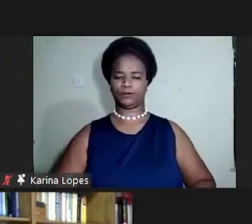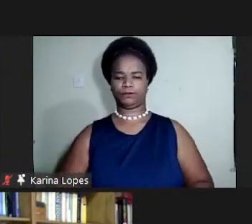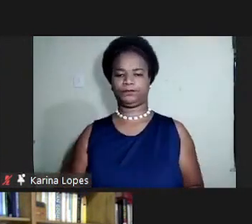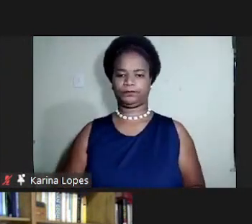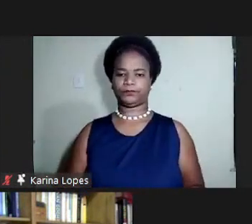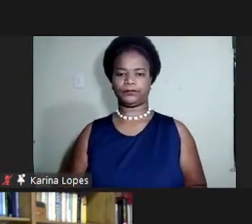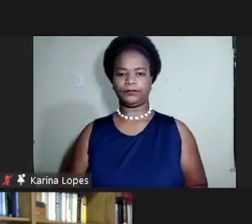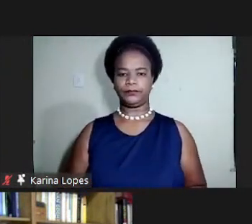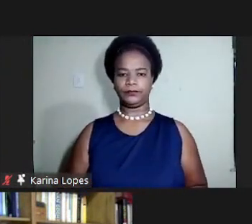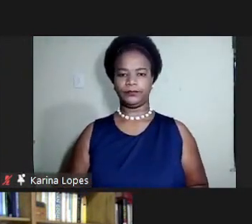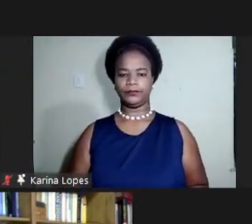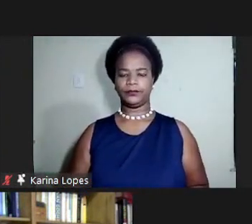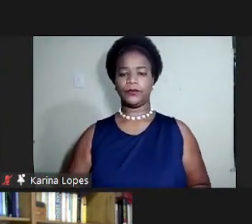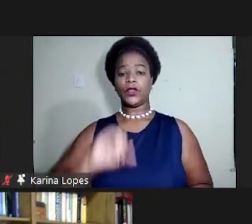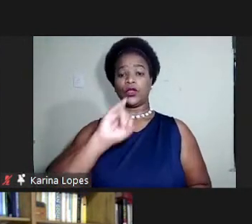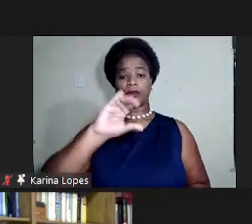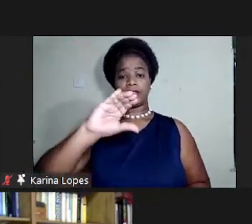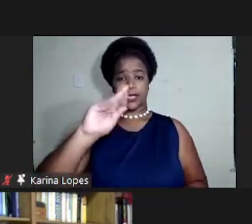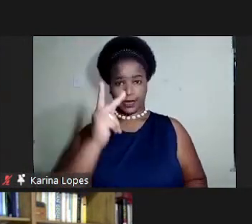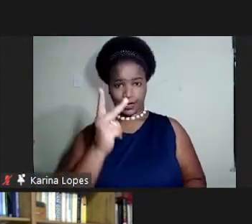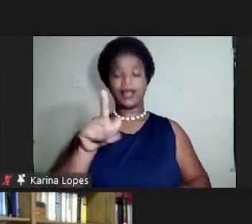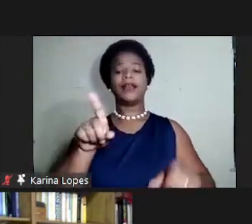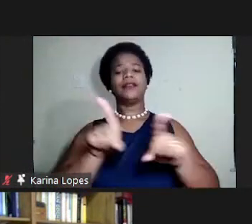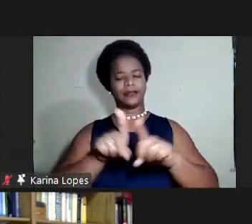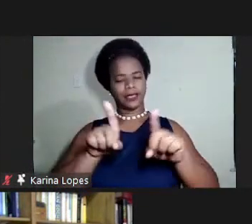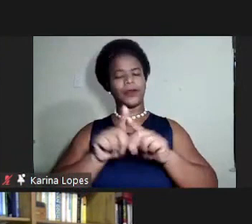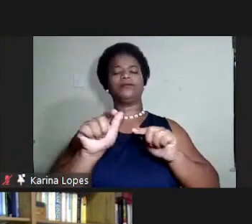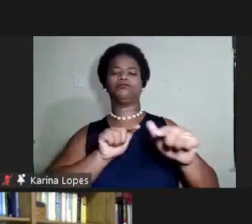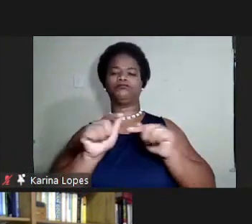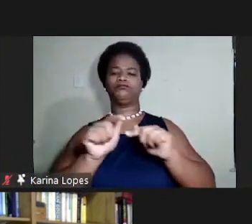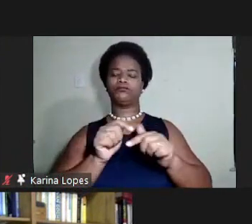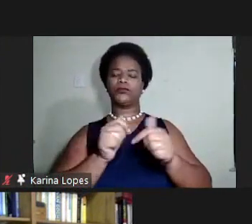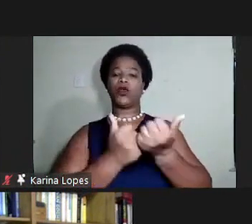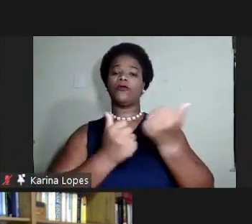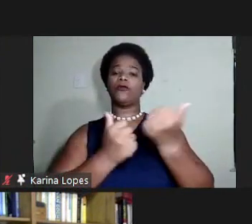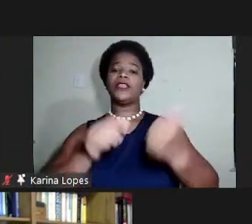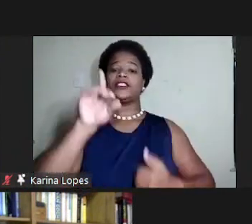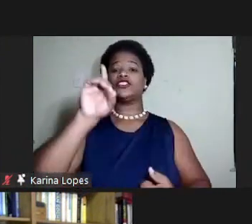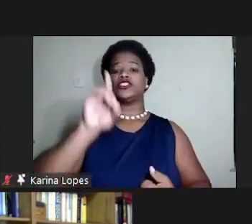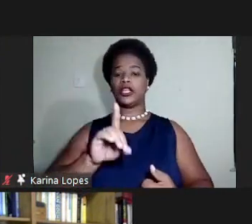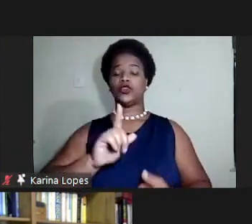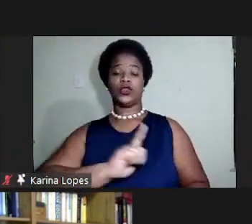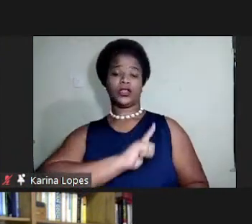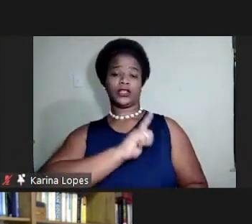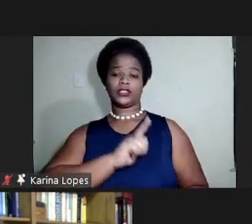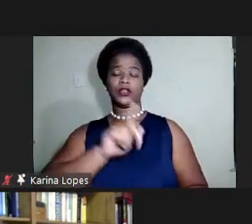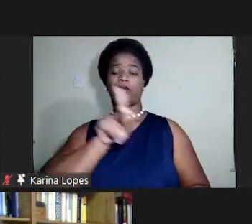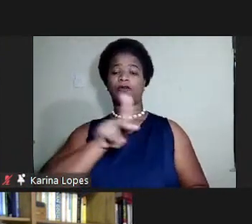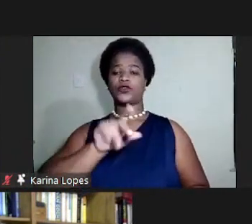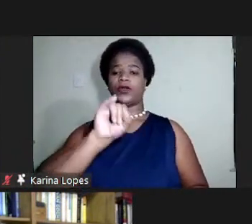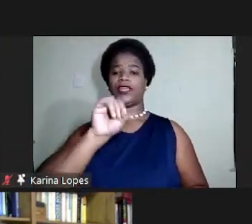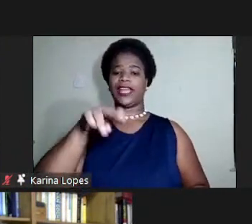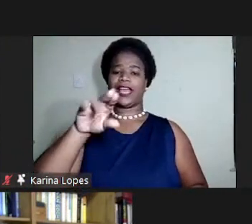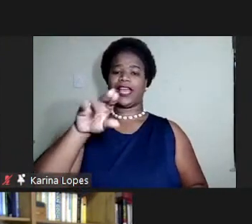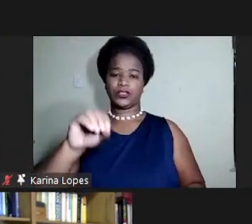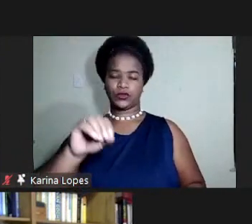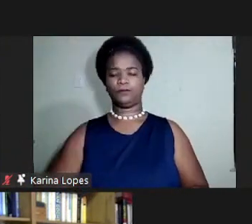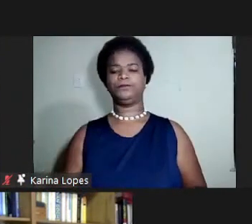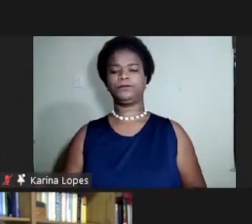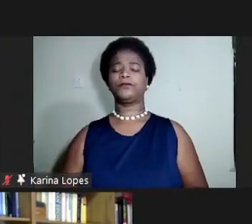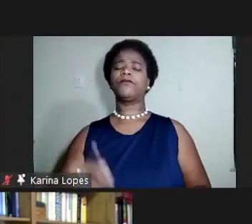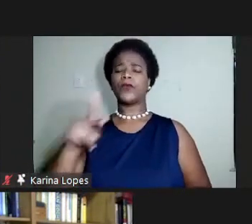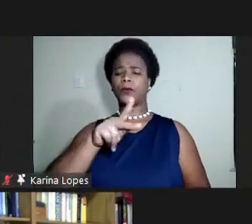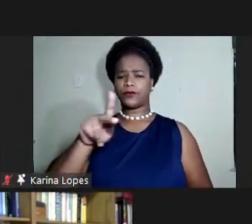No ICH, ele ocupou também o cargo de vice-diretor na gestão do professor Inácio Delgado. Zwinglio foi pastor presbiteriano